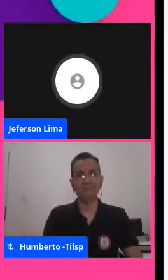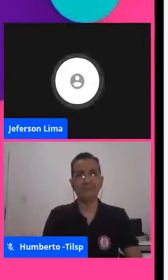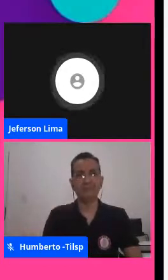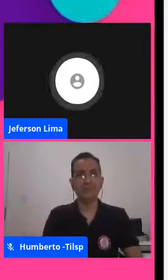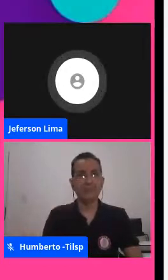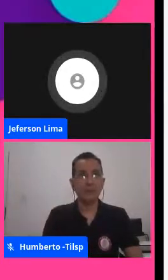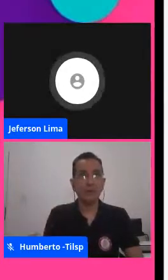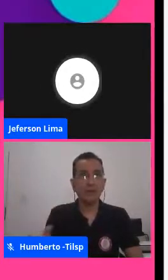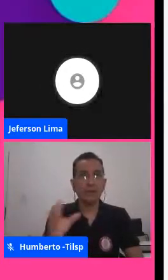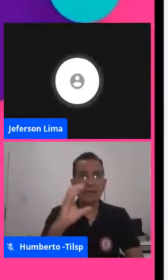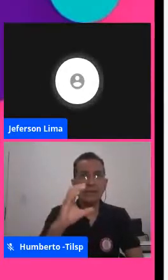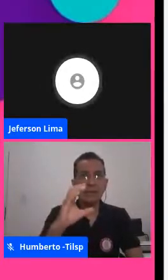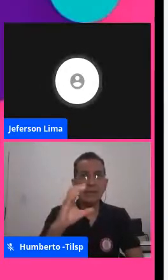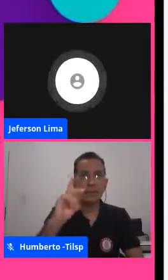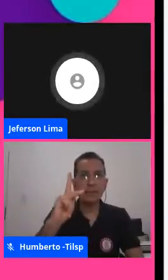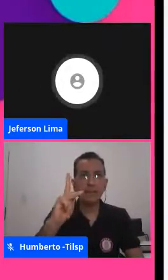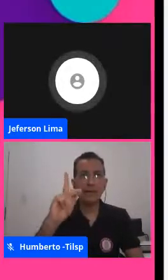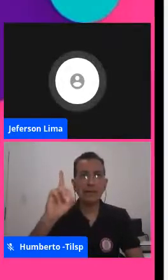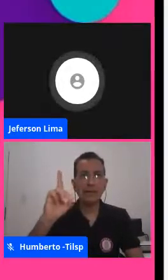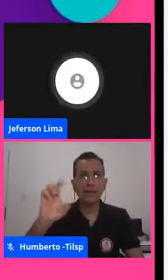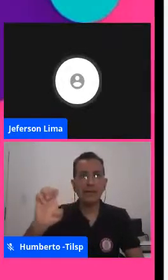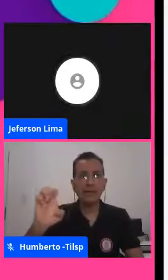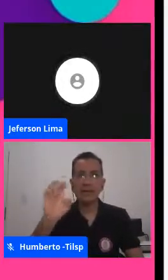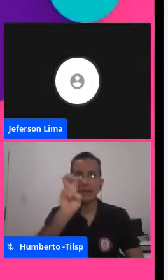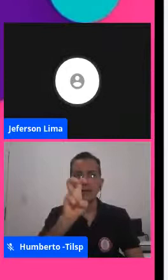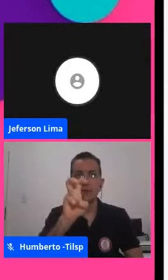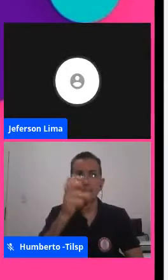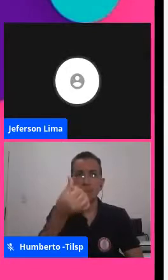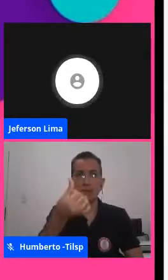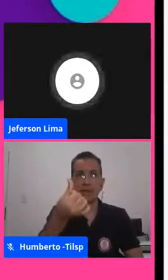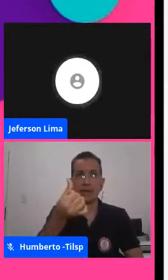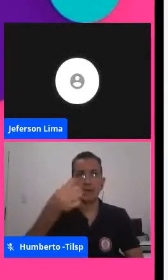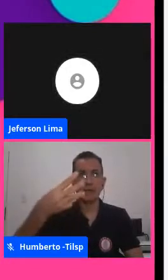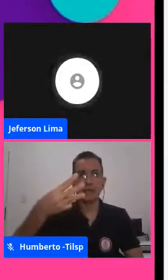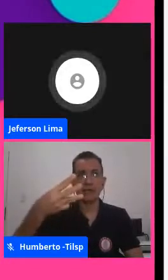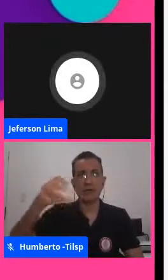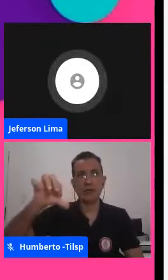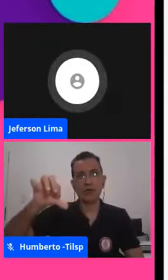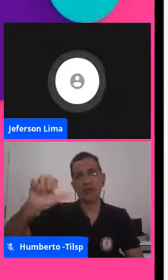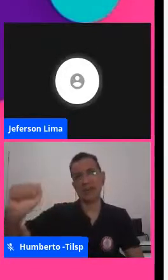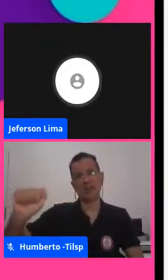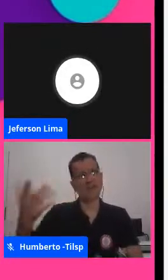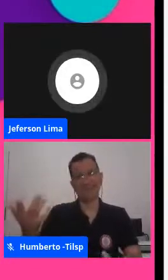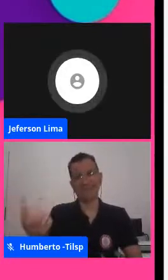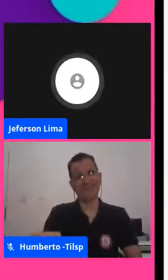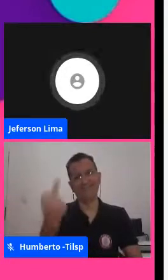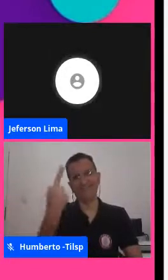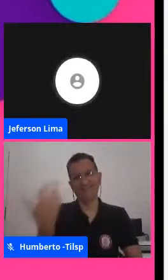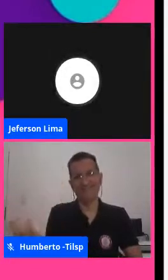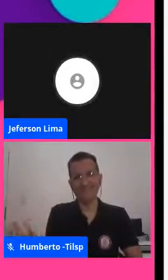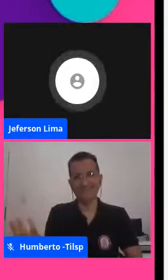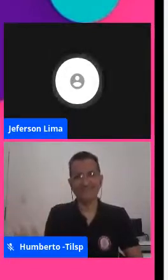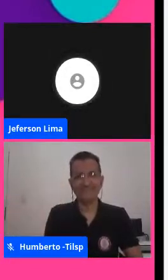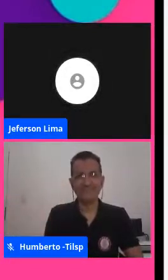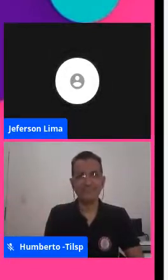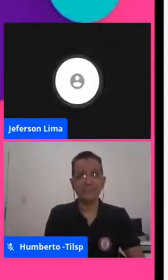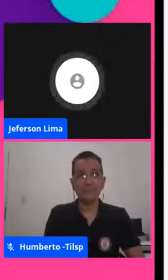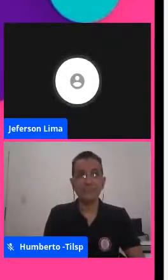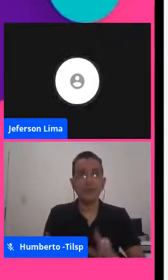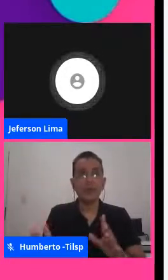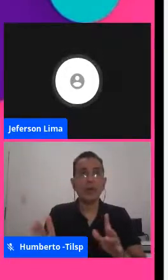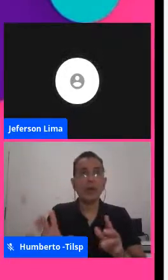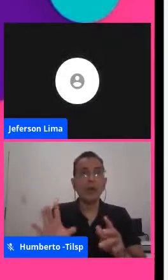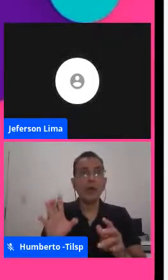criou aqui, ó. CPDE 5639A. Não é muito legal. Então, se você botar um hífen aqui, ó, e botar, por exemplo, um dev,